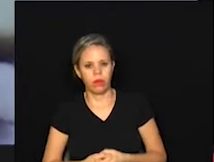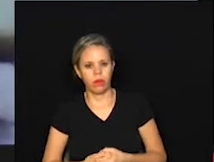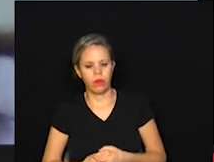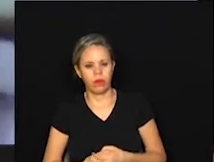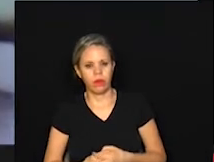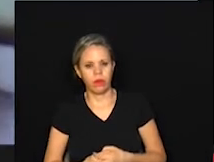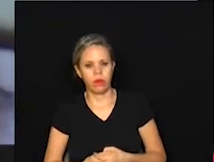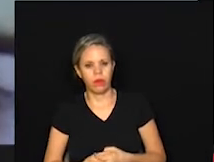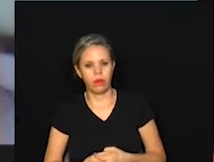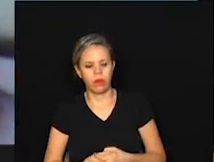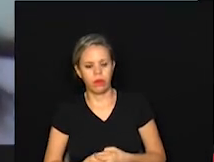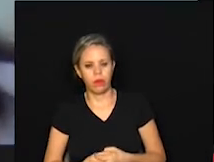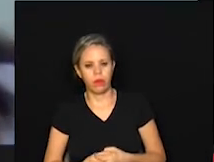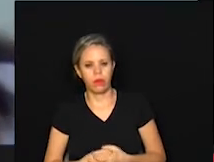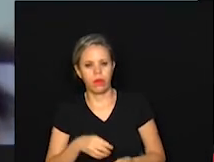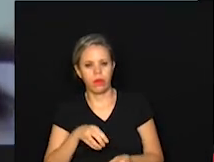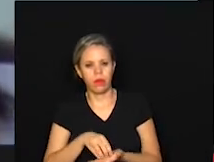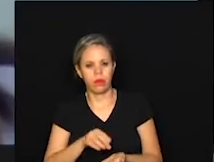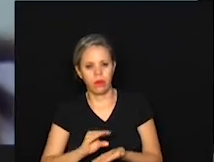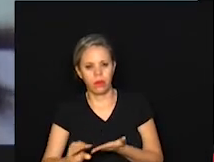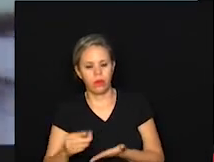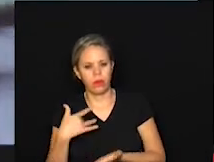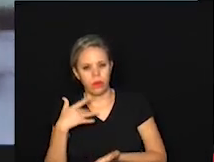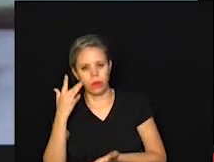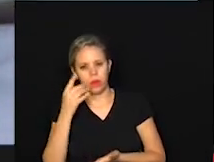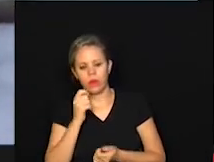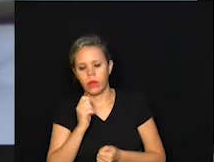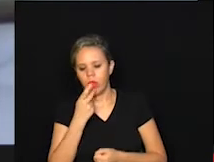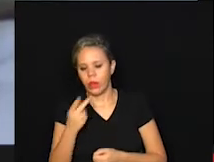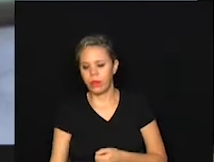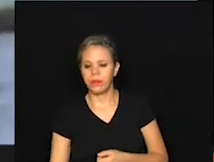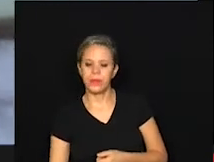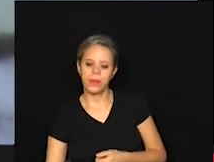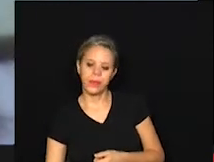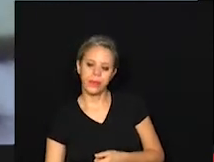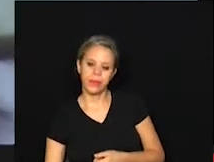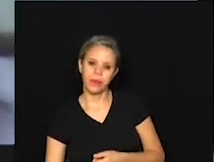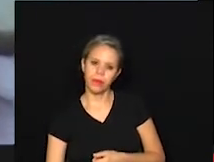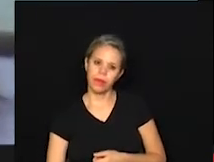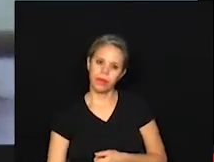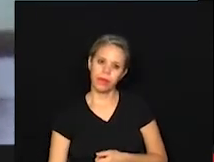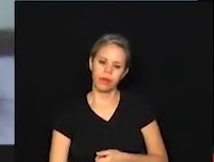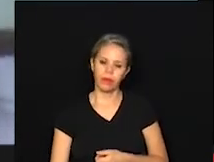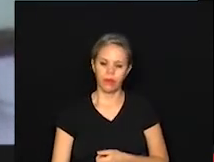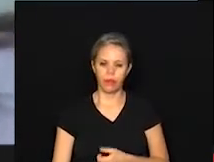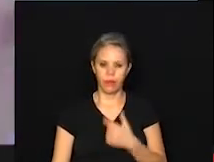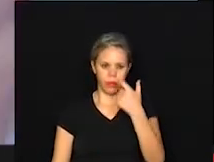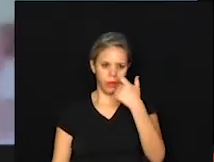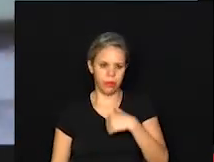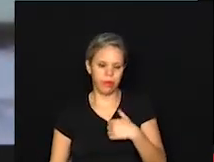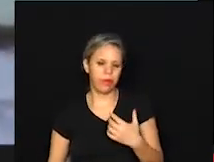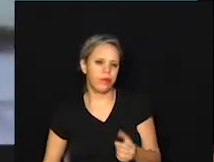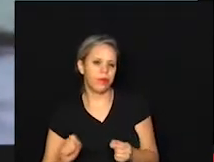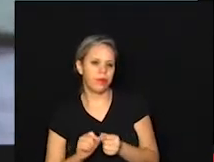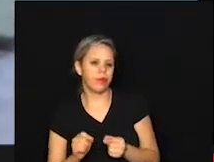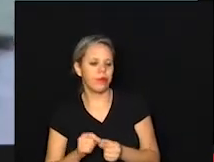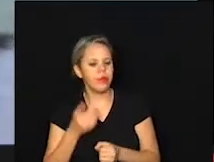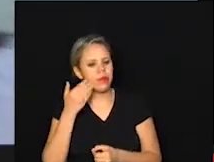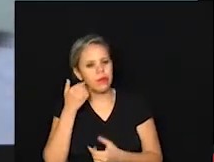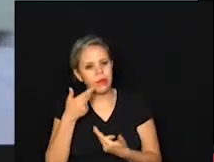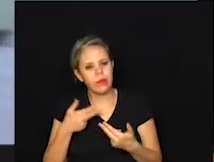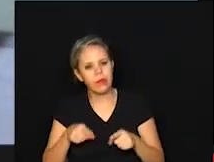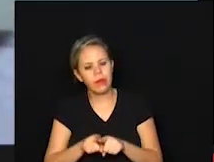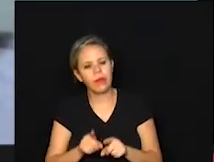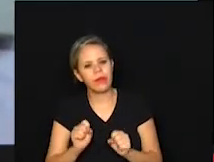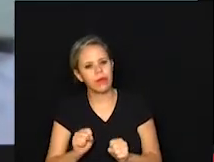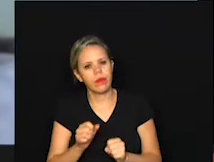sobre o fundo, eu acho que eu posso falar um pouco bem a respeito disso. O que eu peguei de parâmetro para